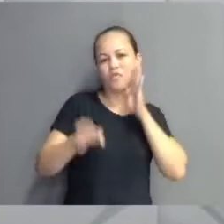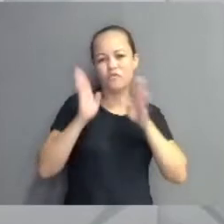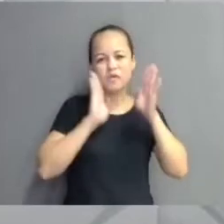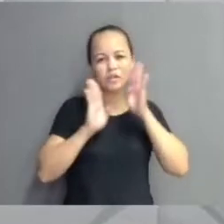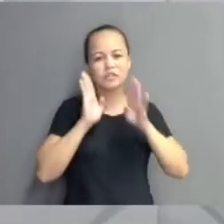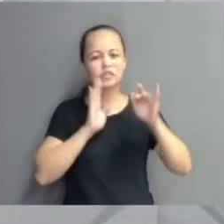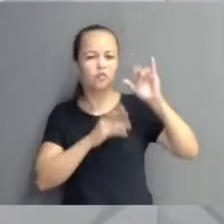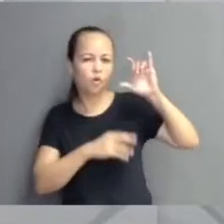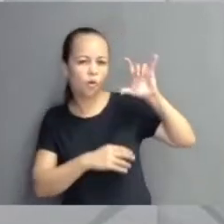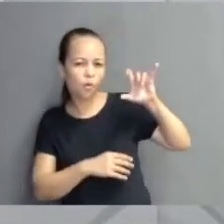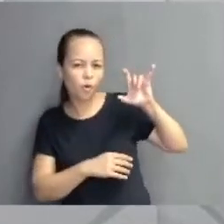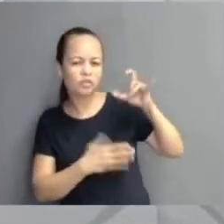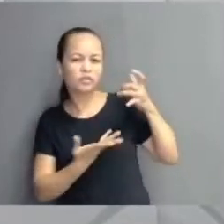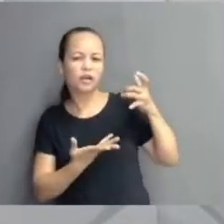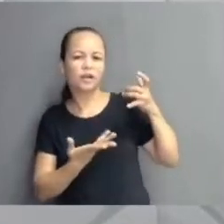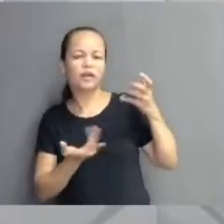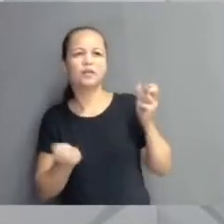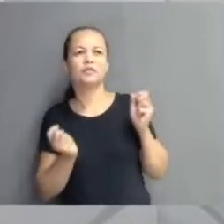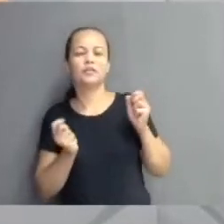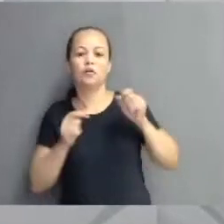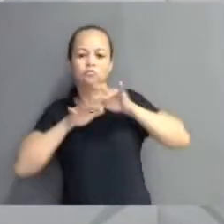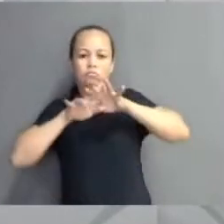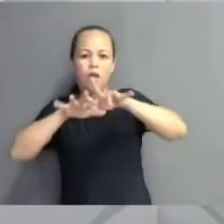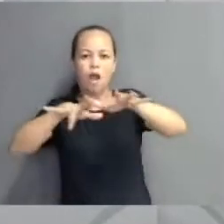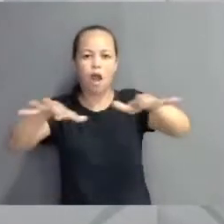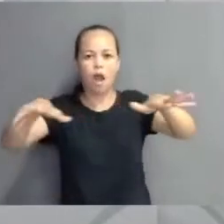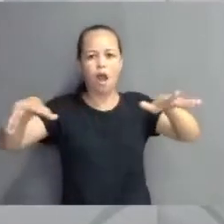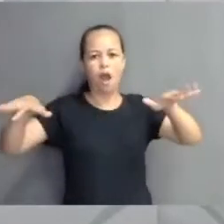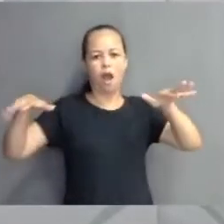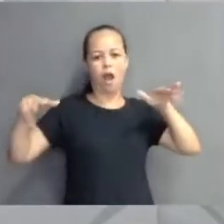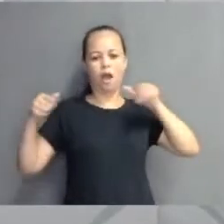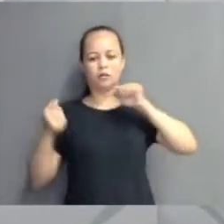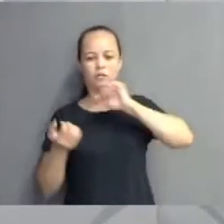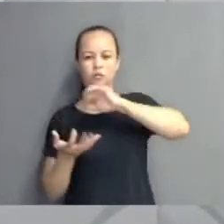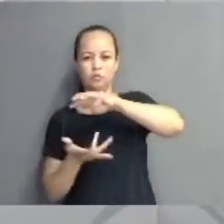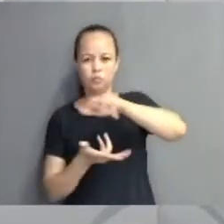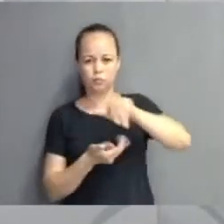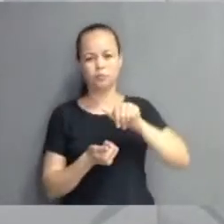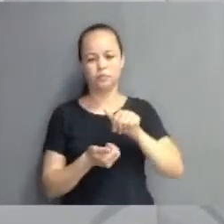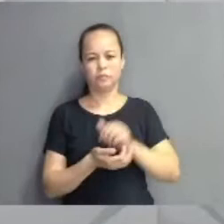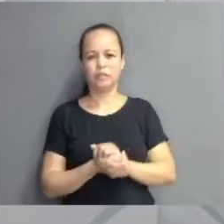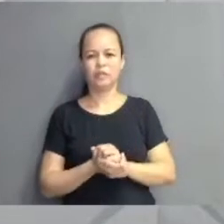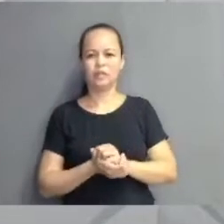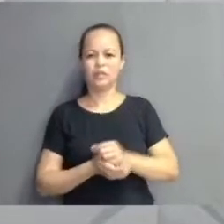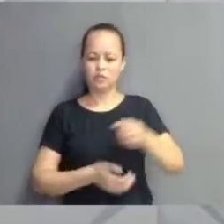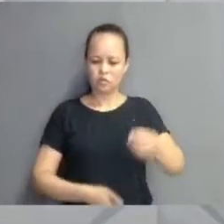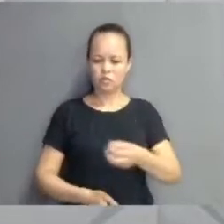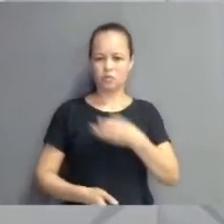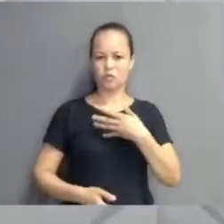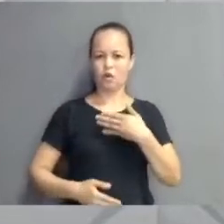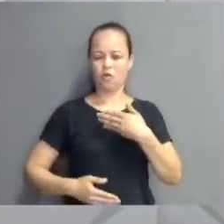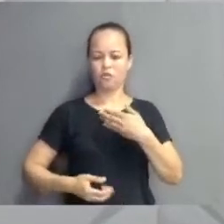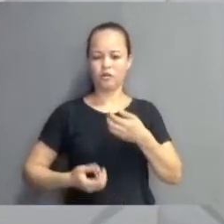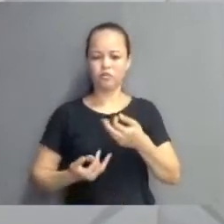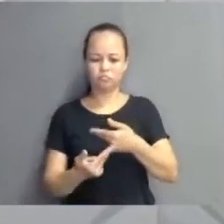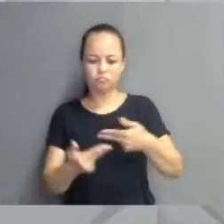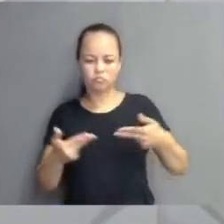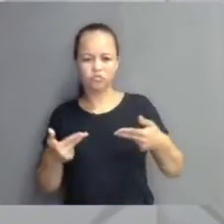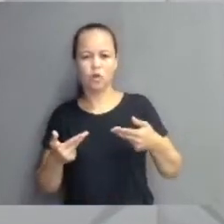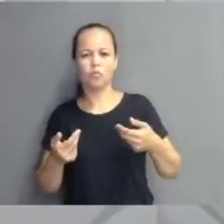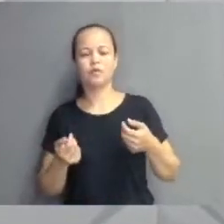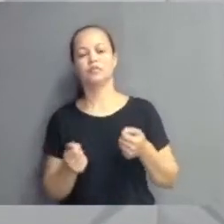internet que viralizou o mundo nos traz dessas novas maneiras de se comunicar